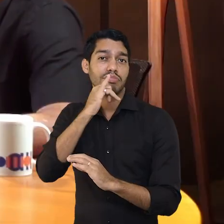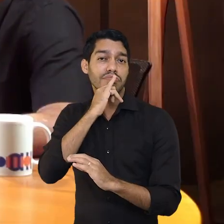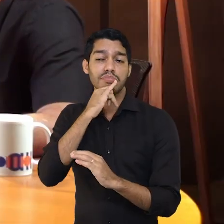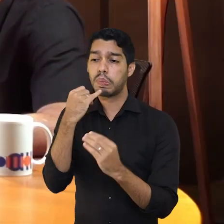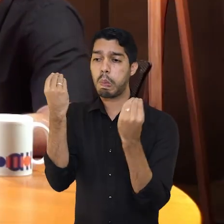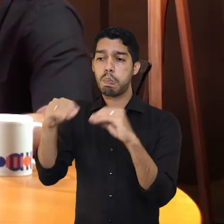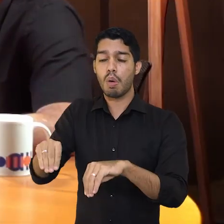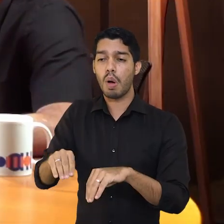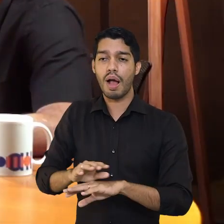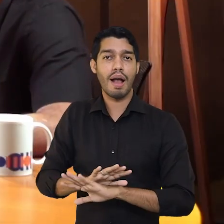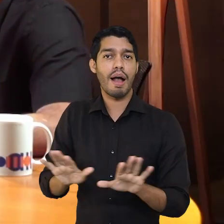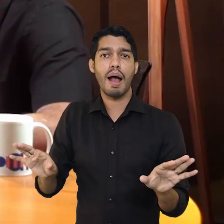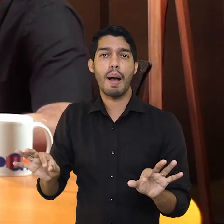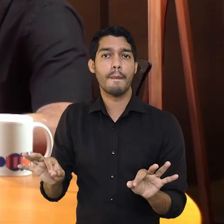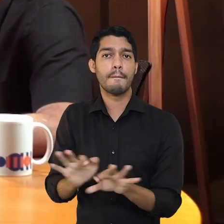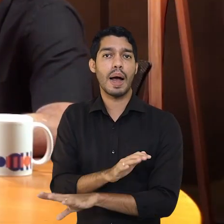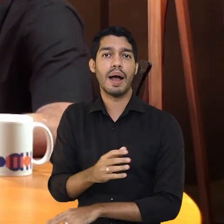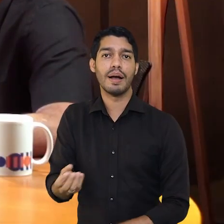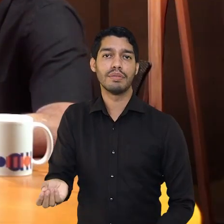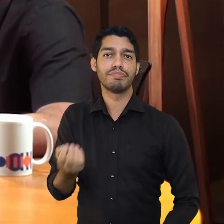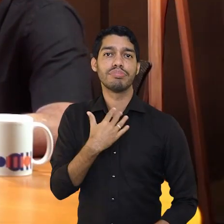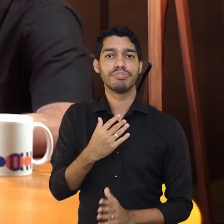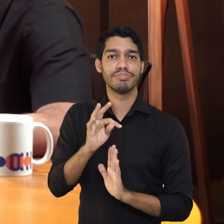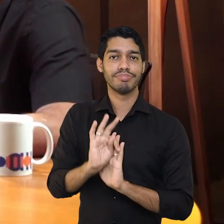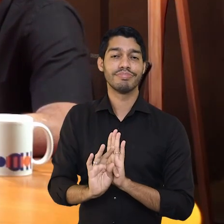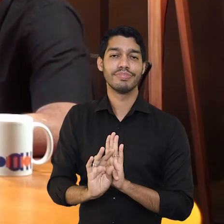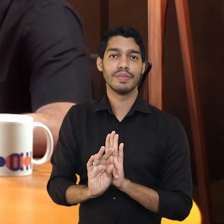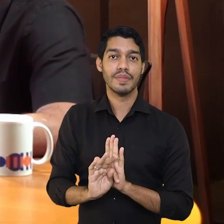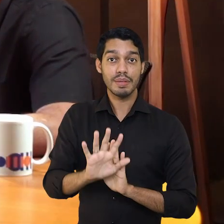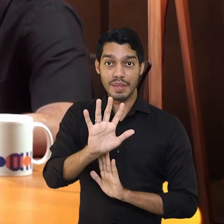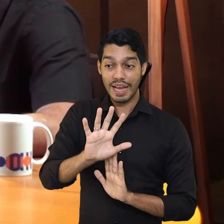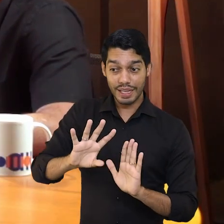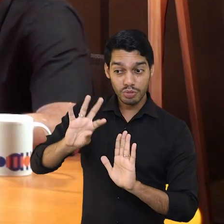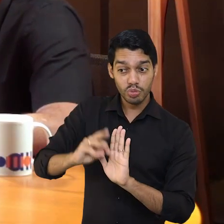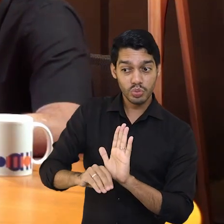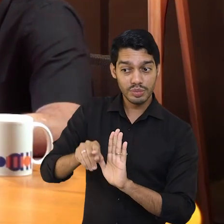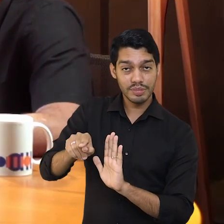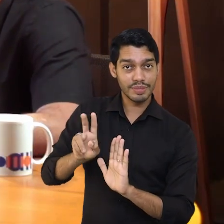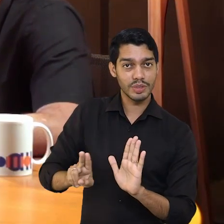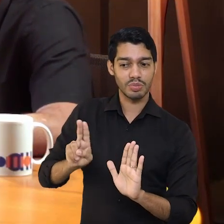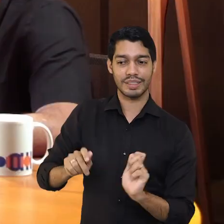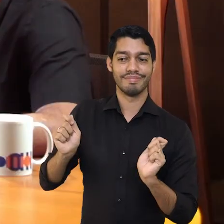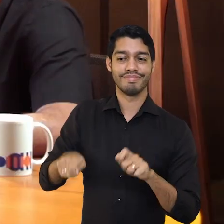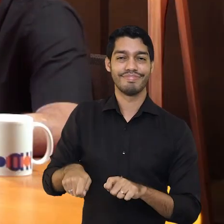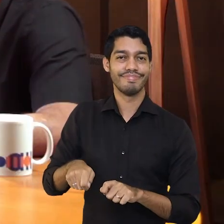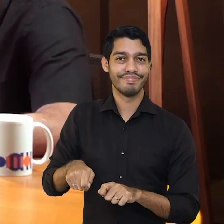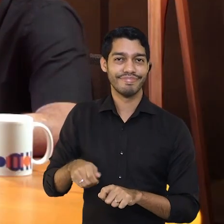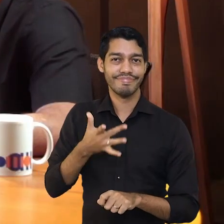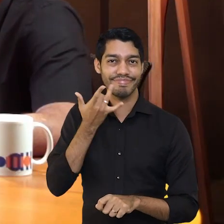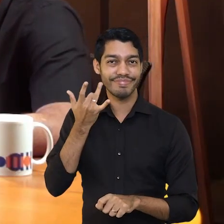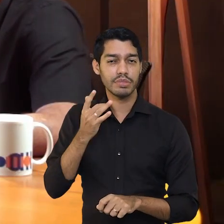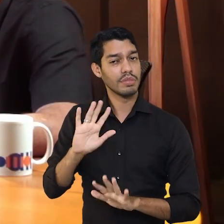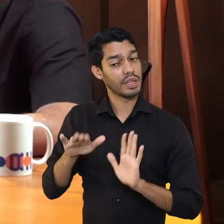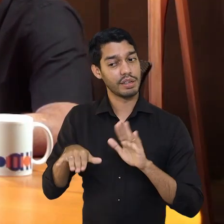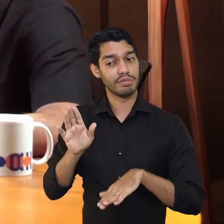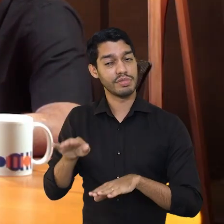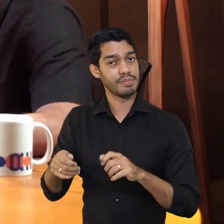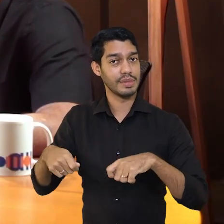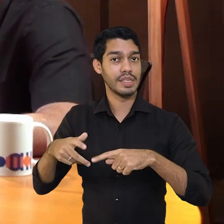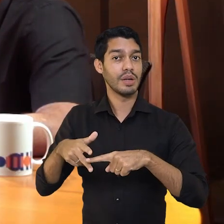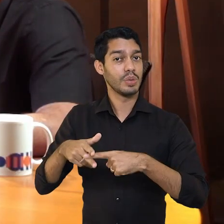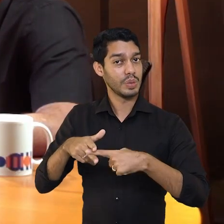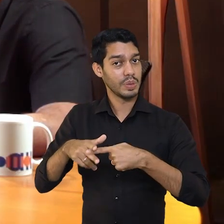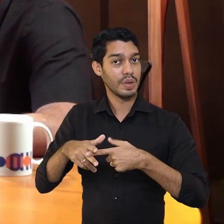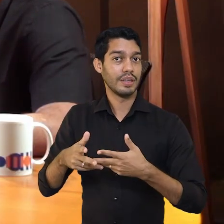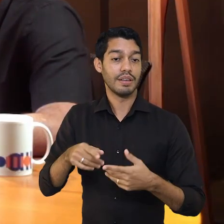né? Mas nem toda a informação que está lá necessariamente é a informação que ele pode usar, e na maioria das vezes o aluno não sabe disso. Então esse tempo existe para que